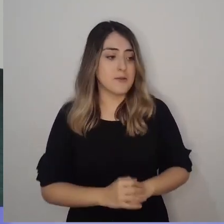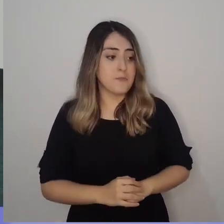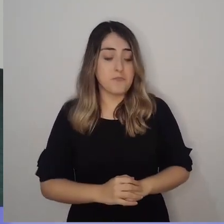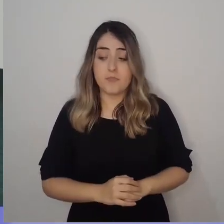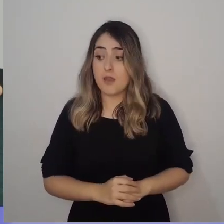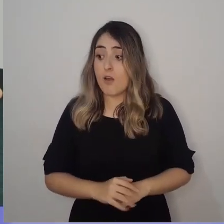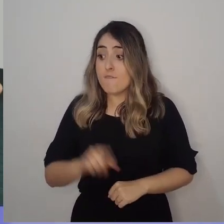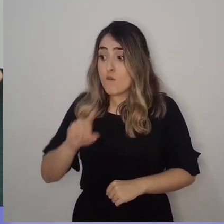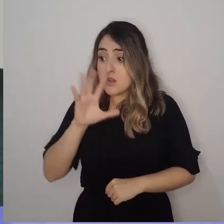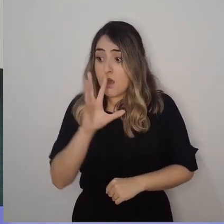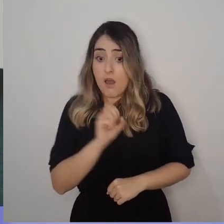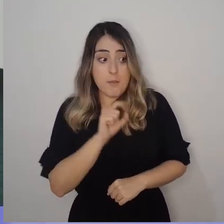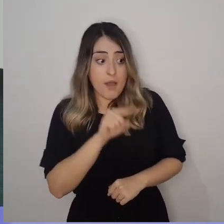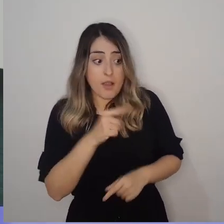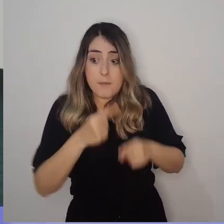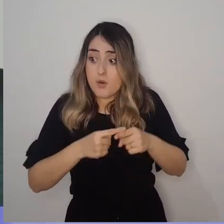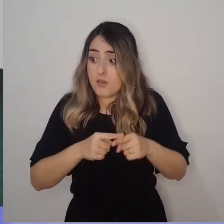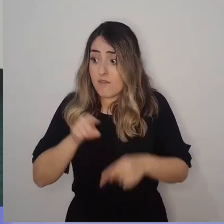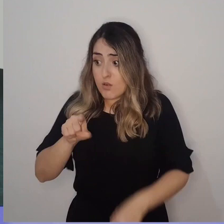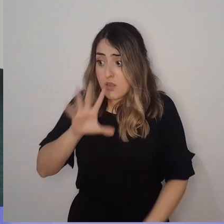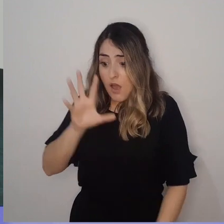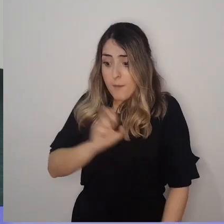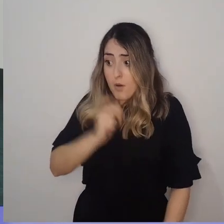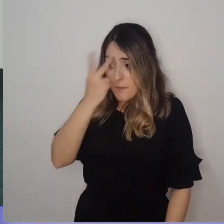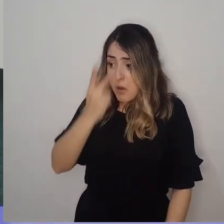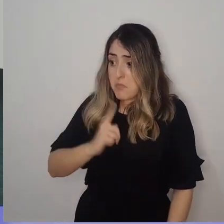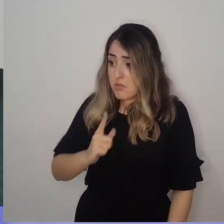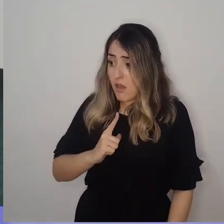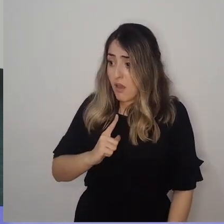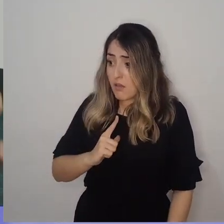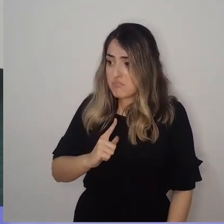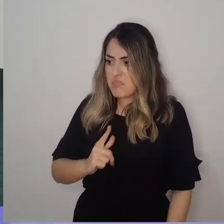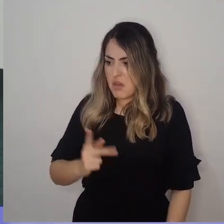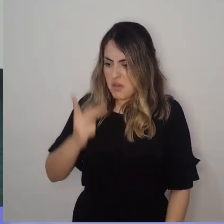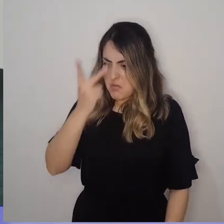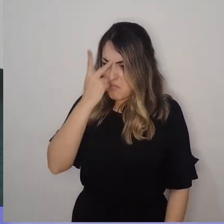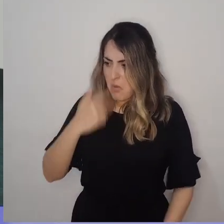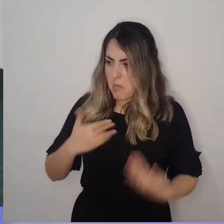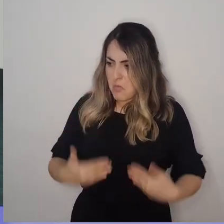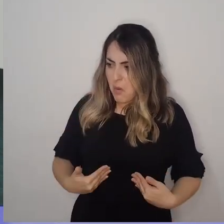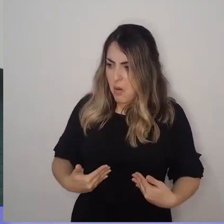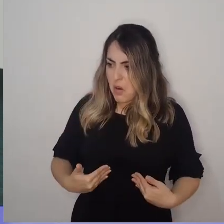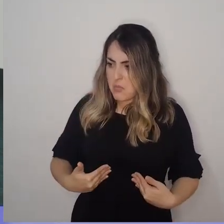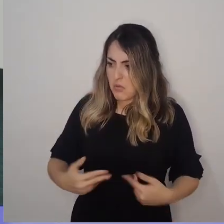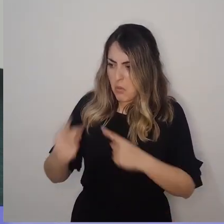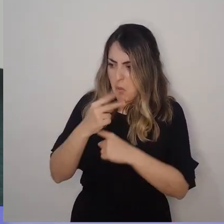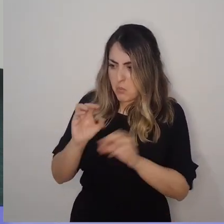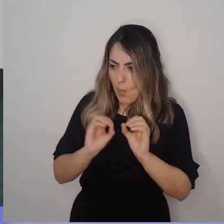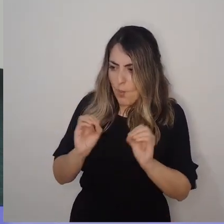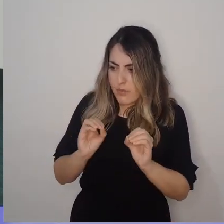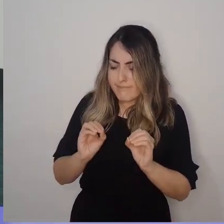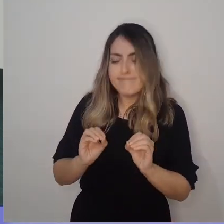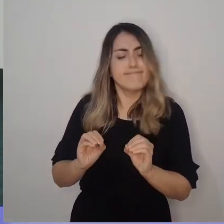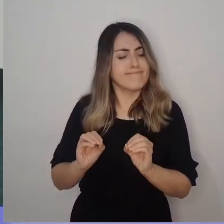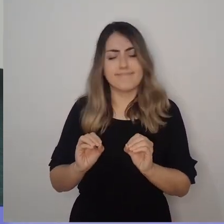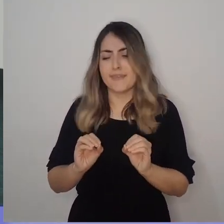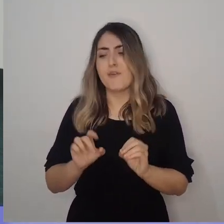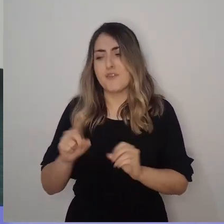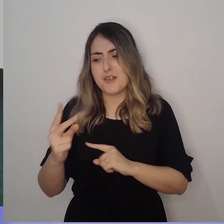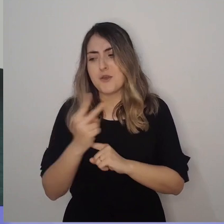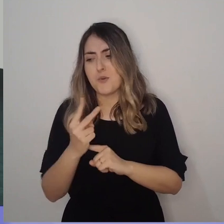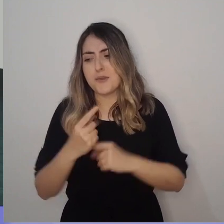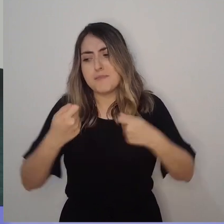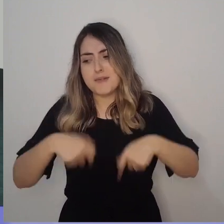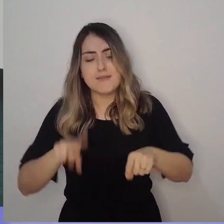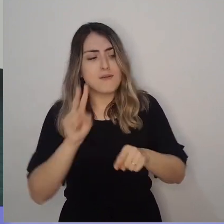ninguém jamais odiou ao próprio corpo. Pelo contrário, o alimenta e cuida dele, como também Cristo faz com a igreja, porque